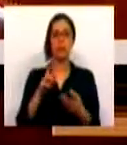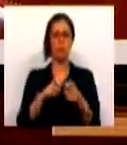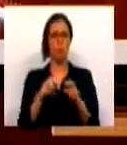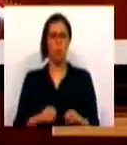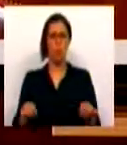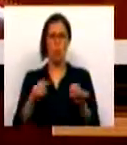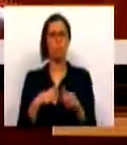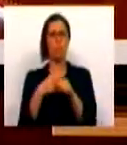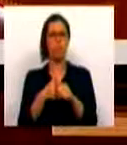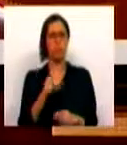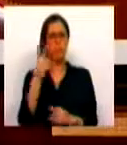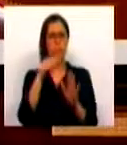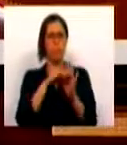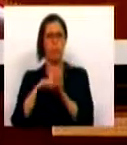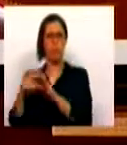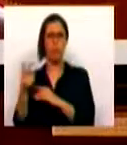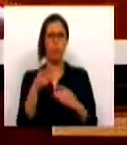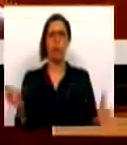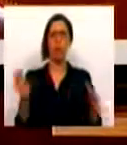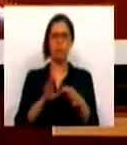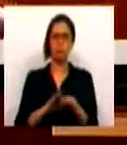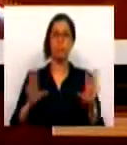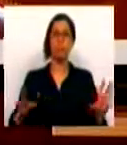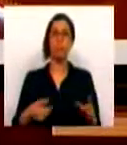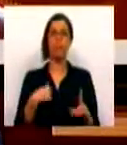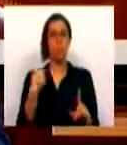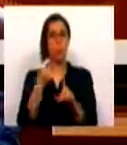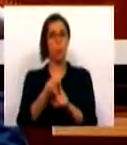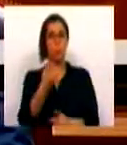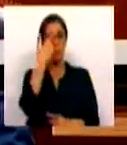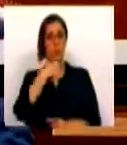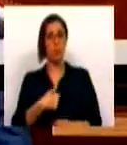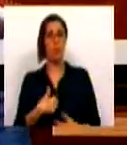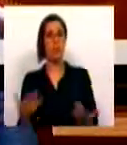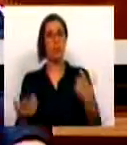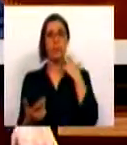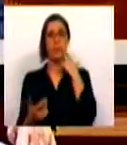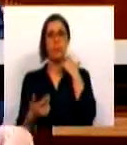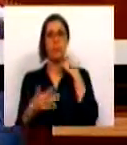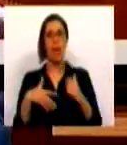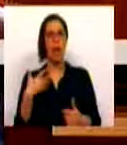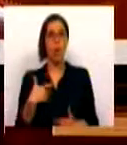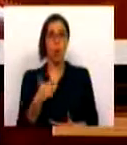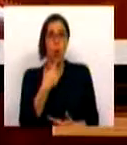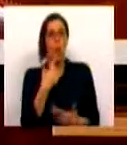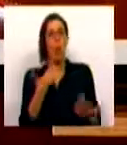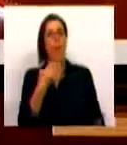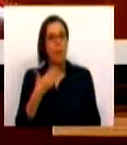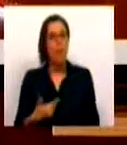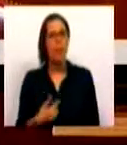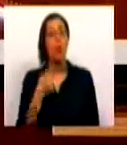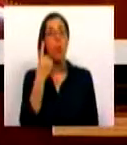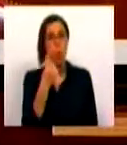problema, acompanho, são dois programas convergentes, e faz-me um desafio que me amedrontou muito. Pediu-me